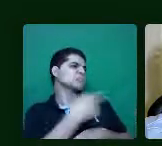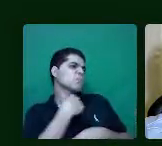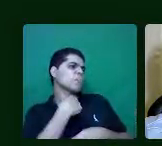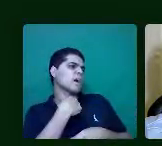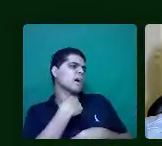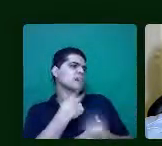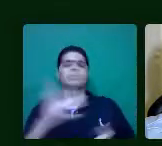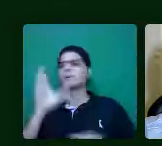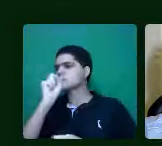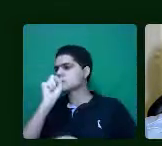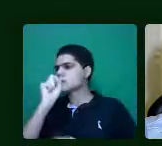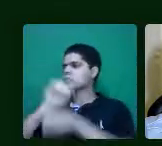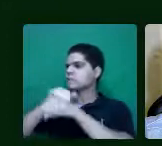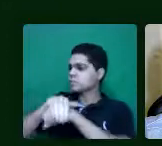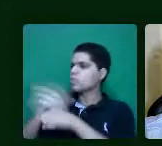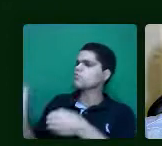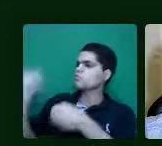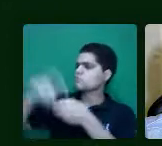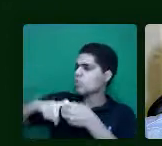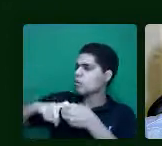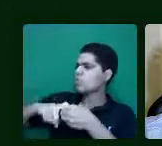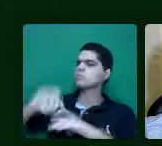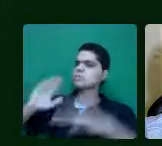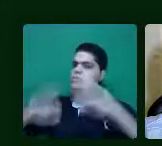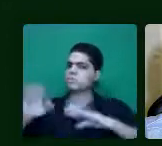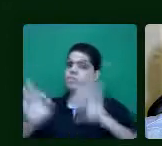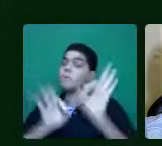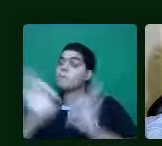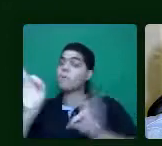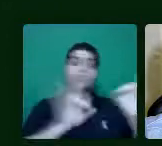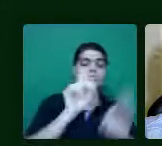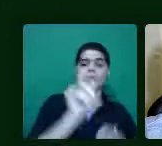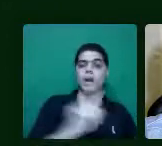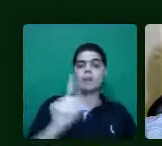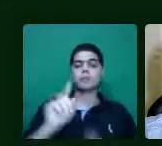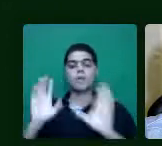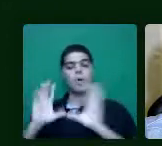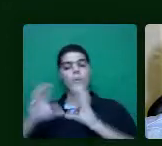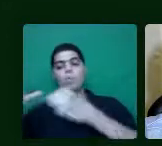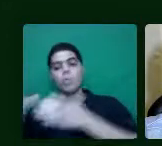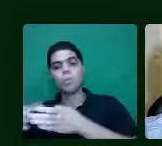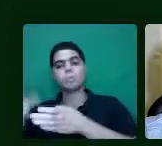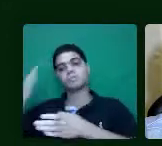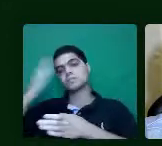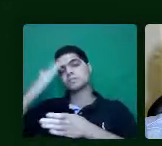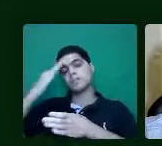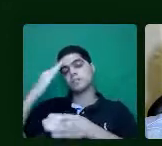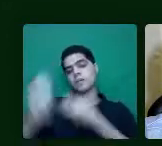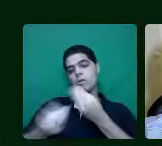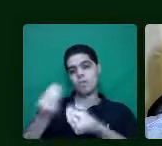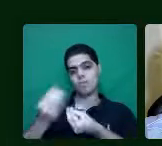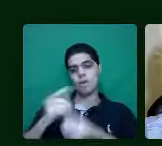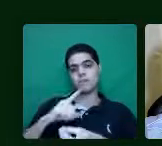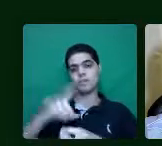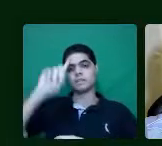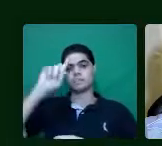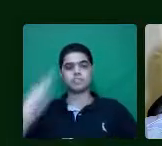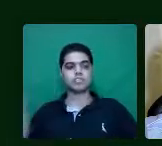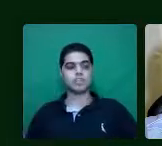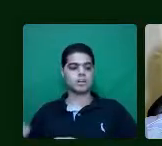voltar. A gente não vai controlar a jornada dos mentores. É muito de vocês, sabendo que a gente tem ali 2 dias e meio